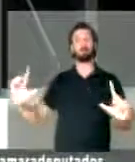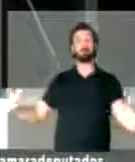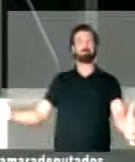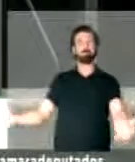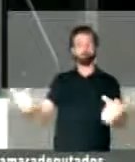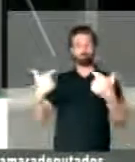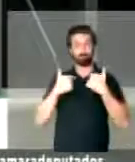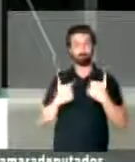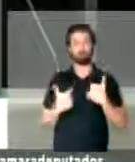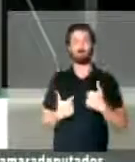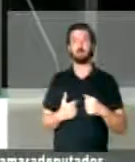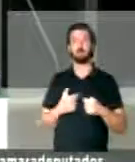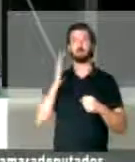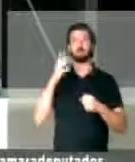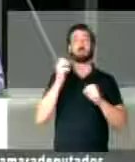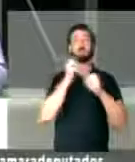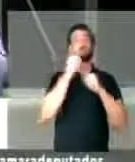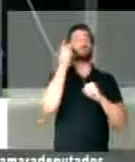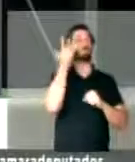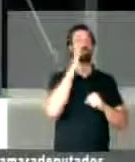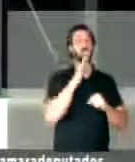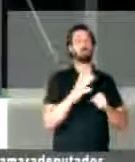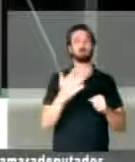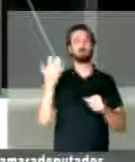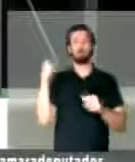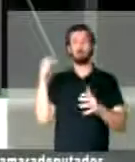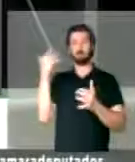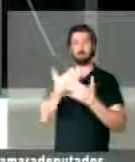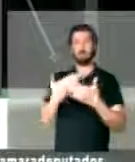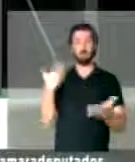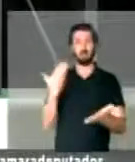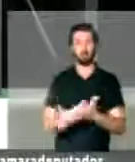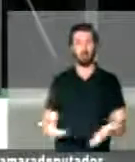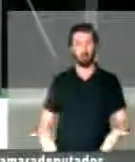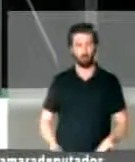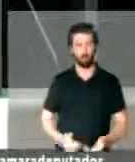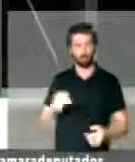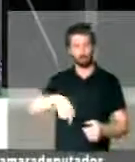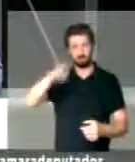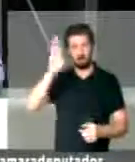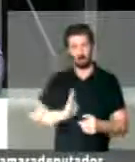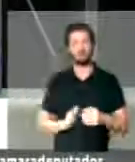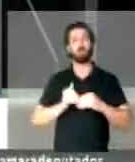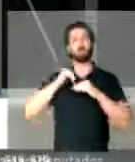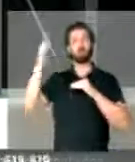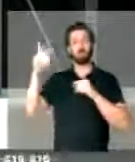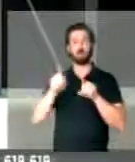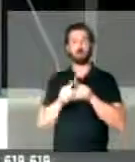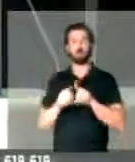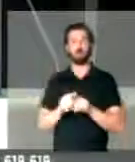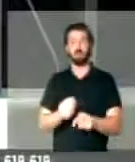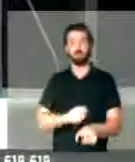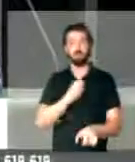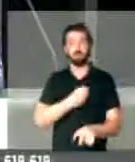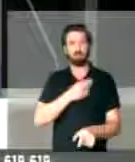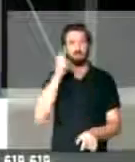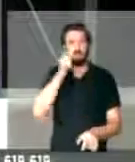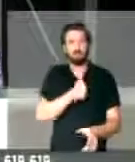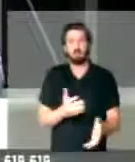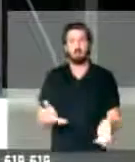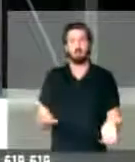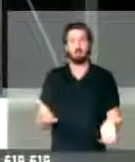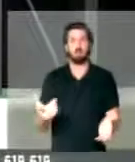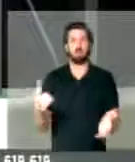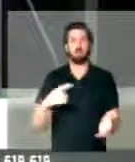visto nos últimos dias no nosso país e fora do país, que a vida da mulher